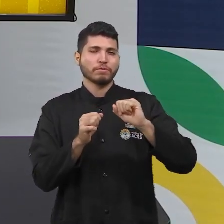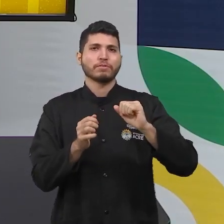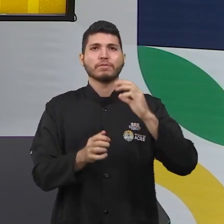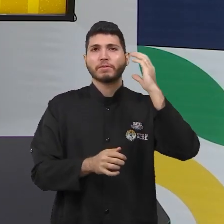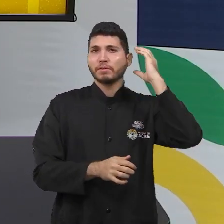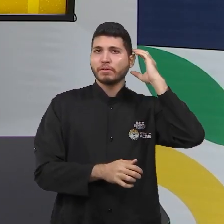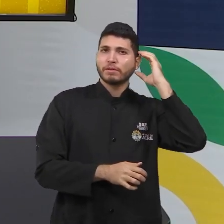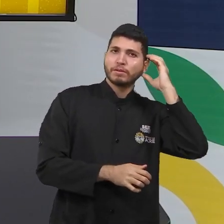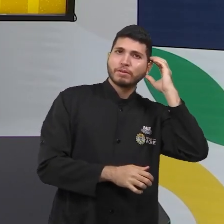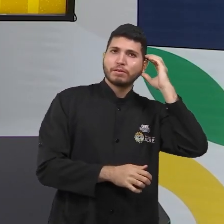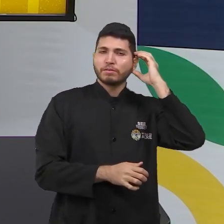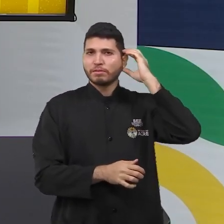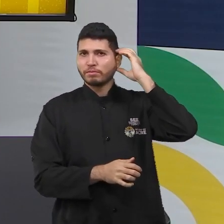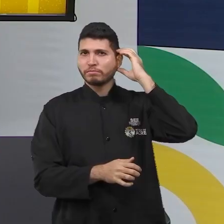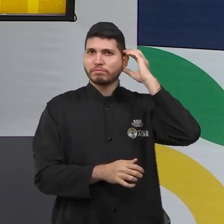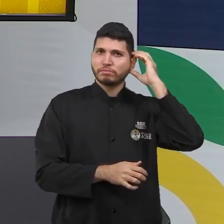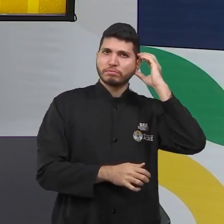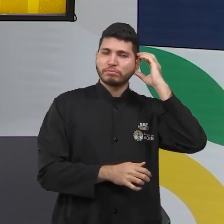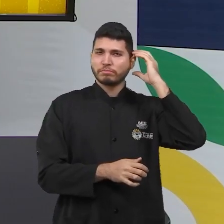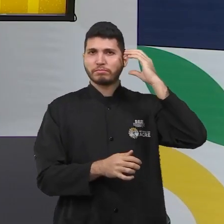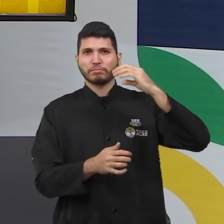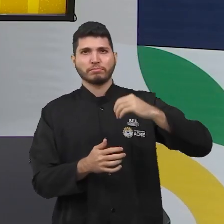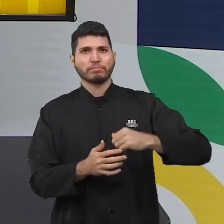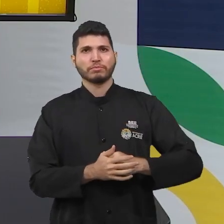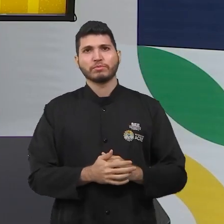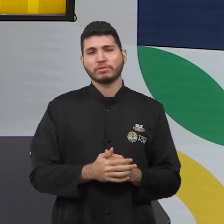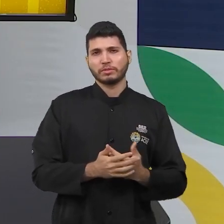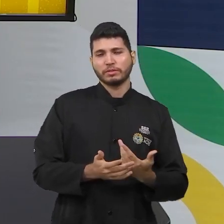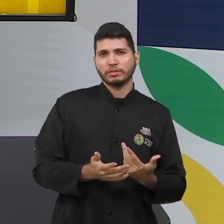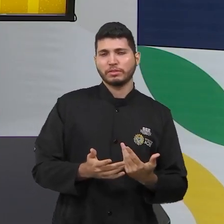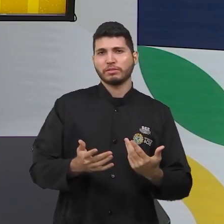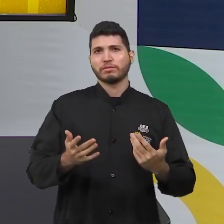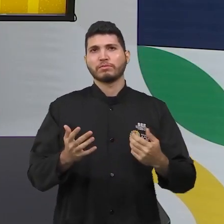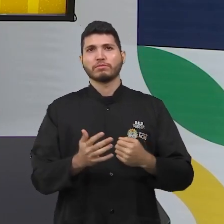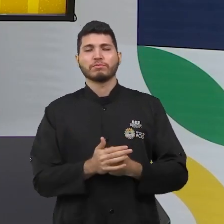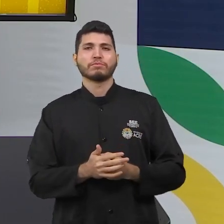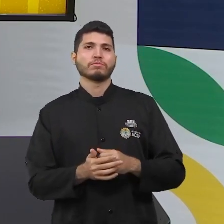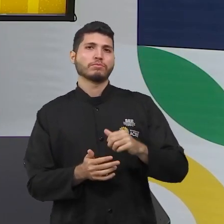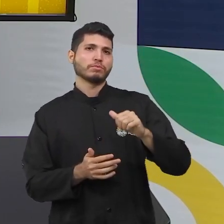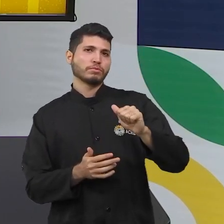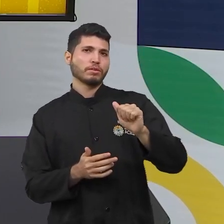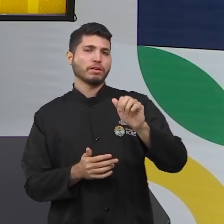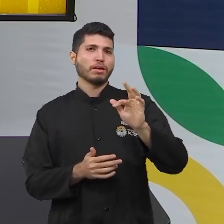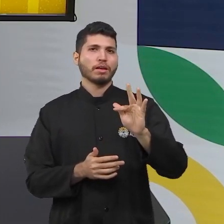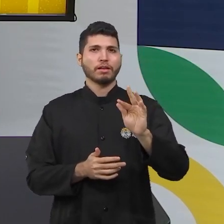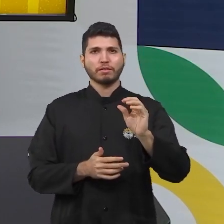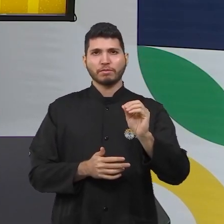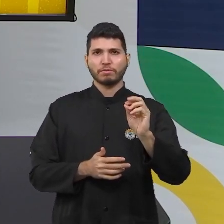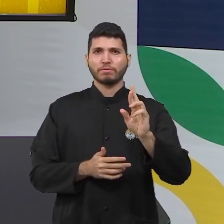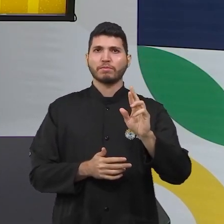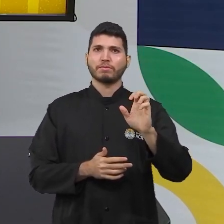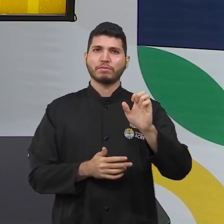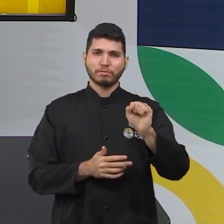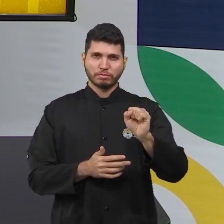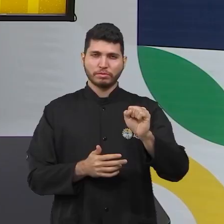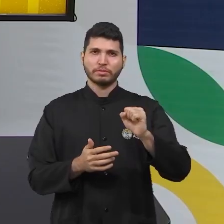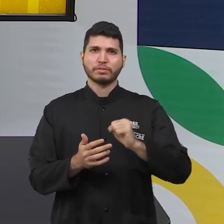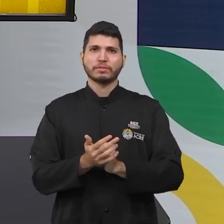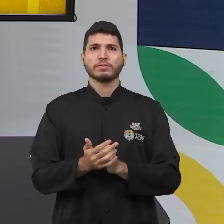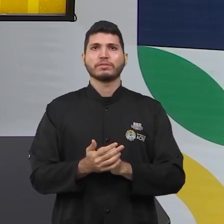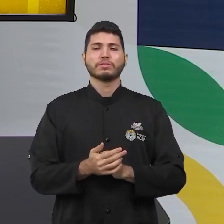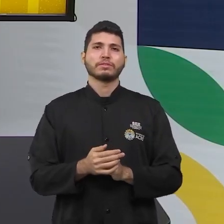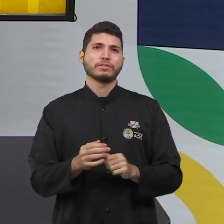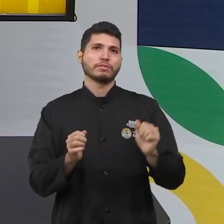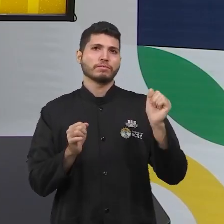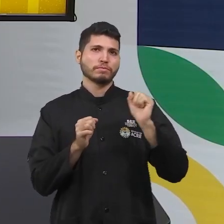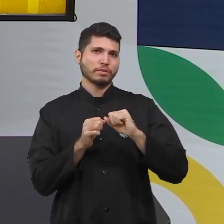rádio. A rádio a qual os atores, eles através apenas de um estúdio, de microfone, eles